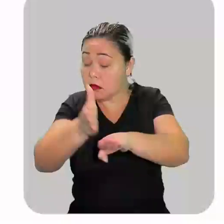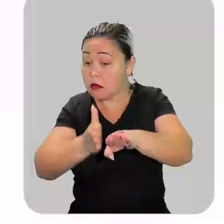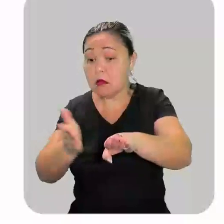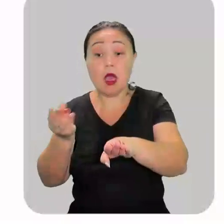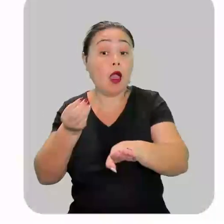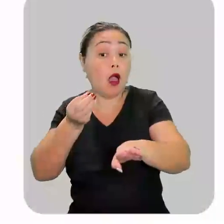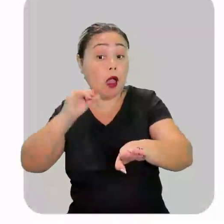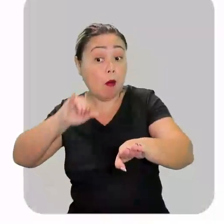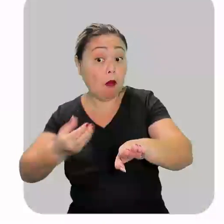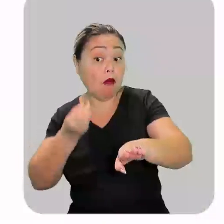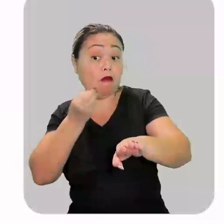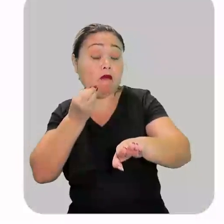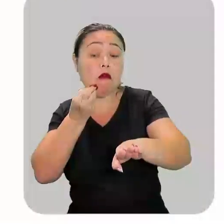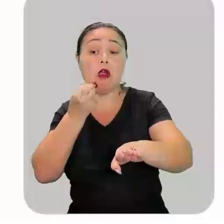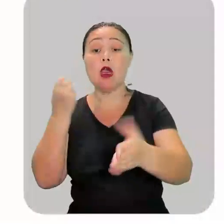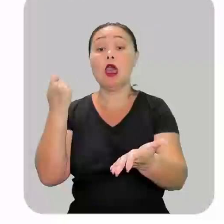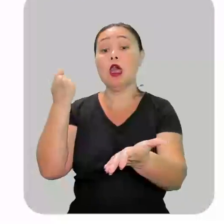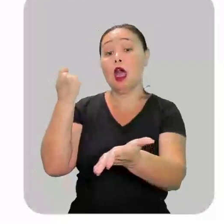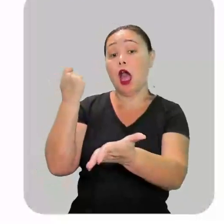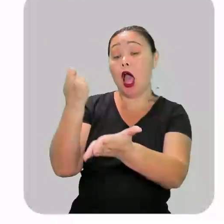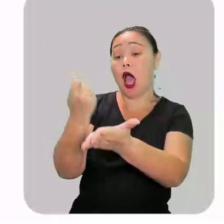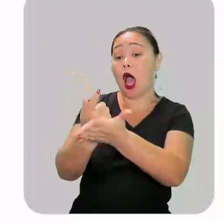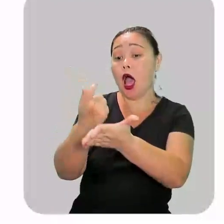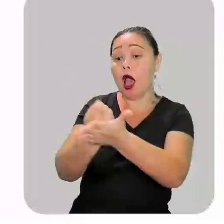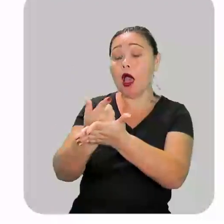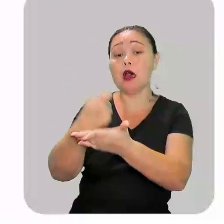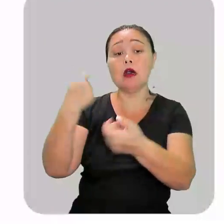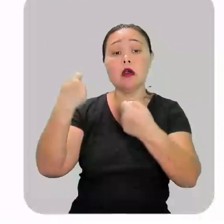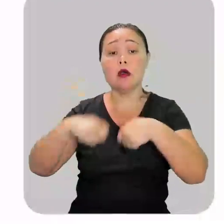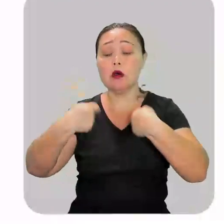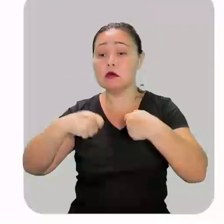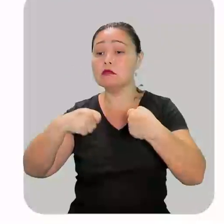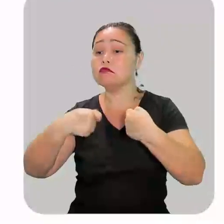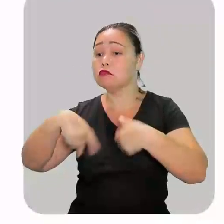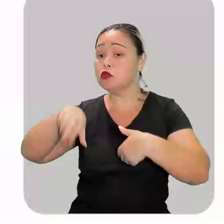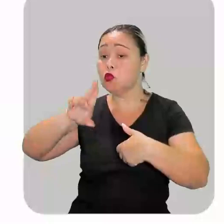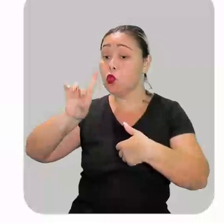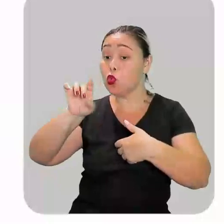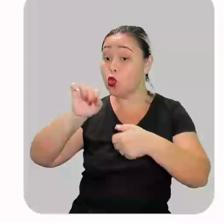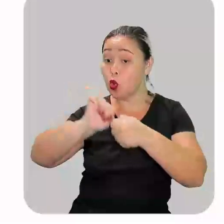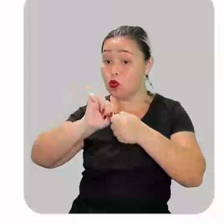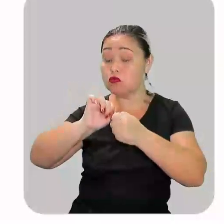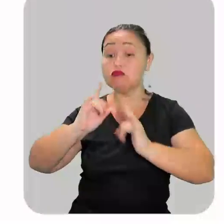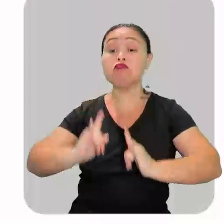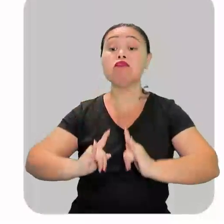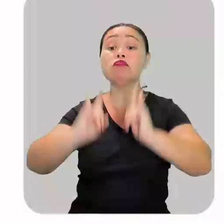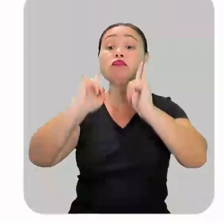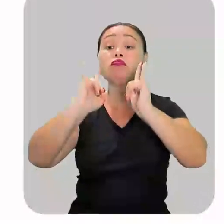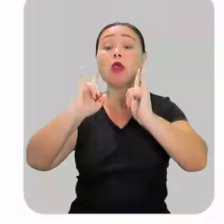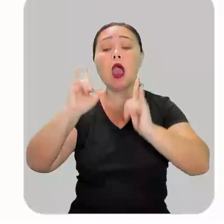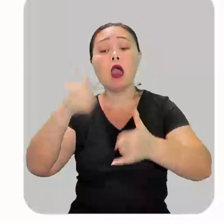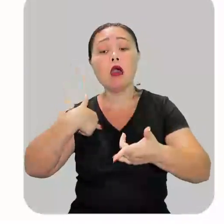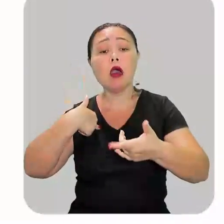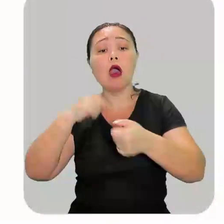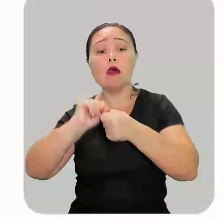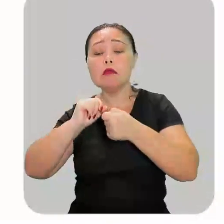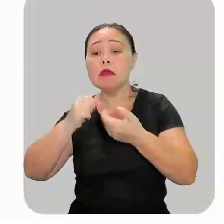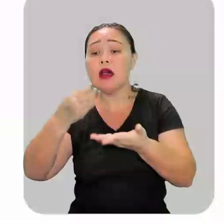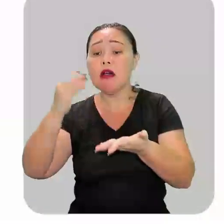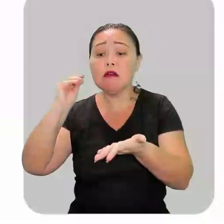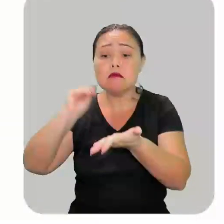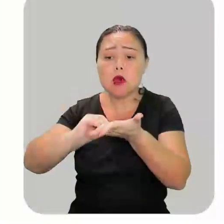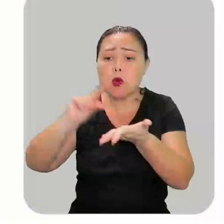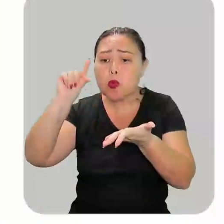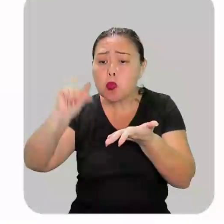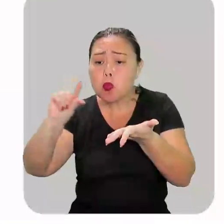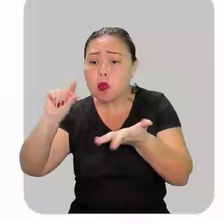feitos. A compra que atende às necessidades do proprietário proporciona a menor sobra de